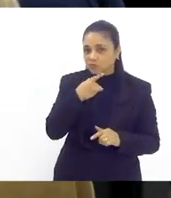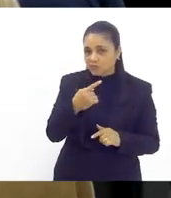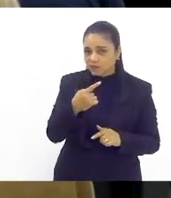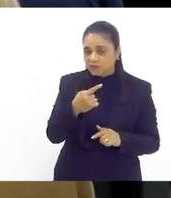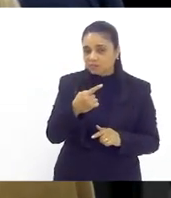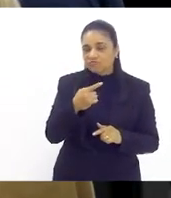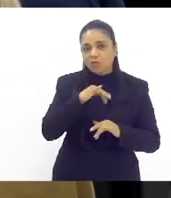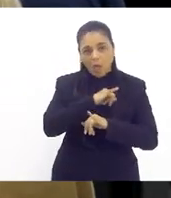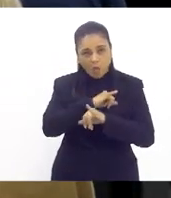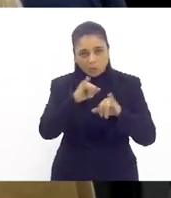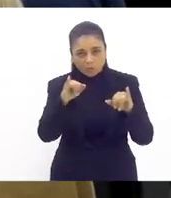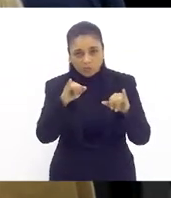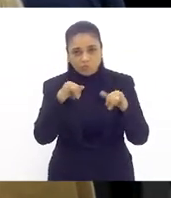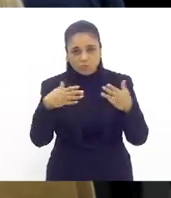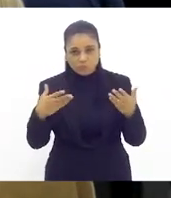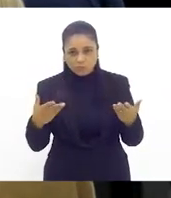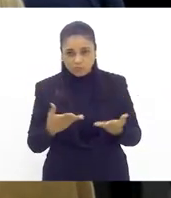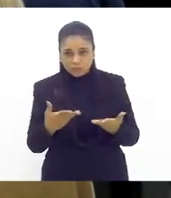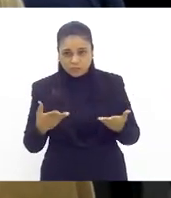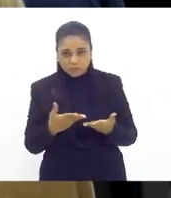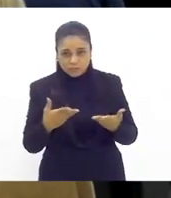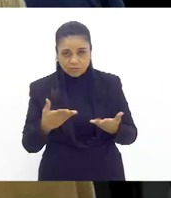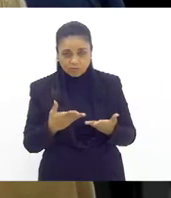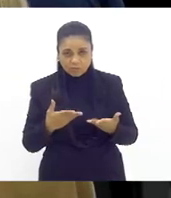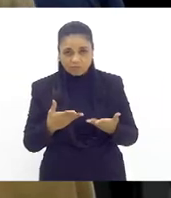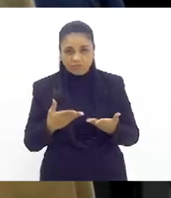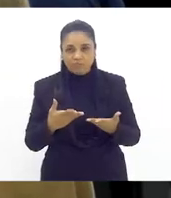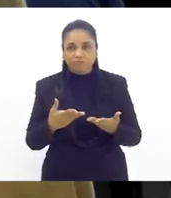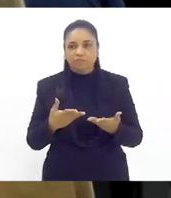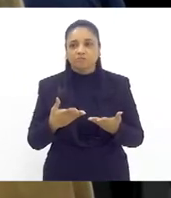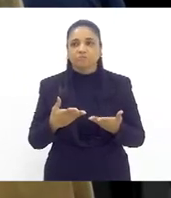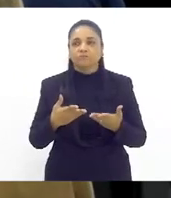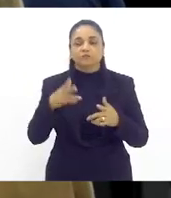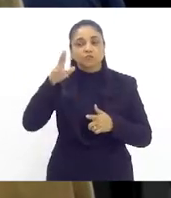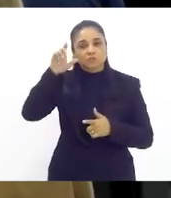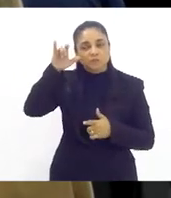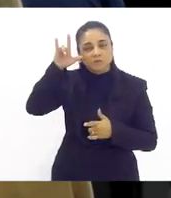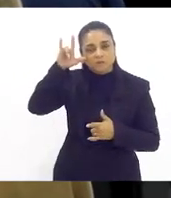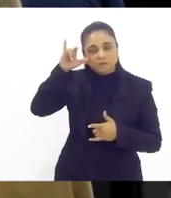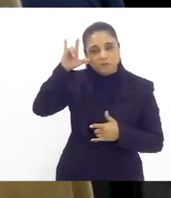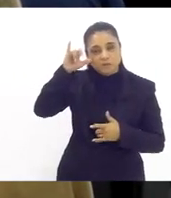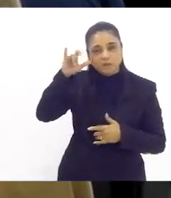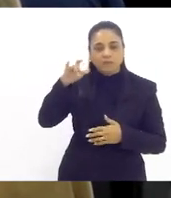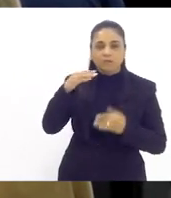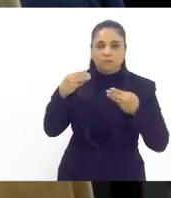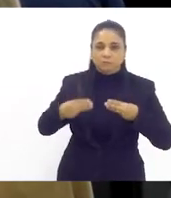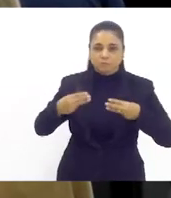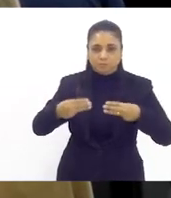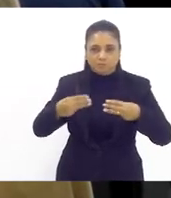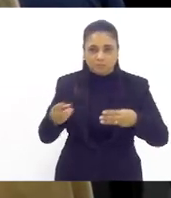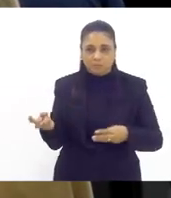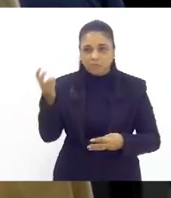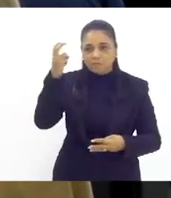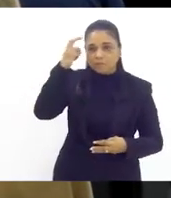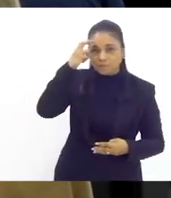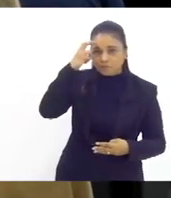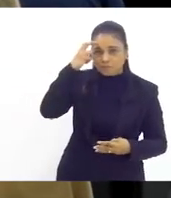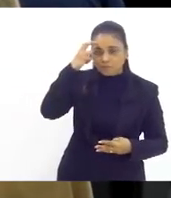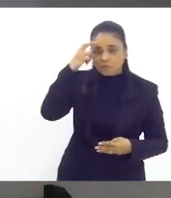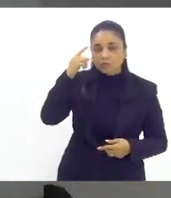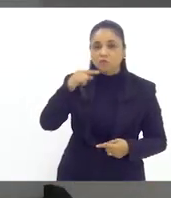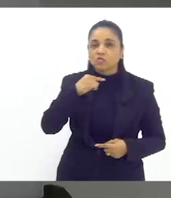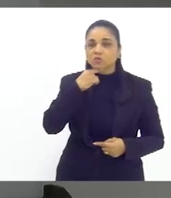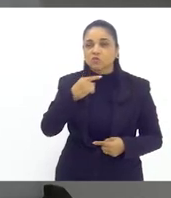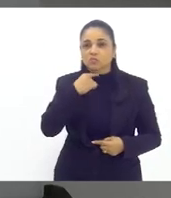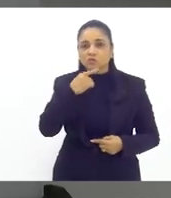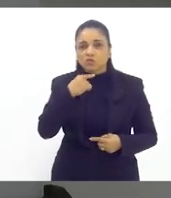inclusive hoje publicamente no nosso Instagram do ministério da cultura esses plantões tira dúvidas a gente vai